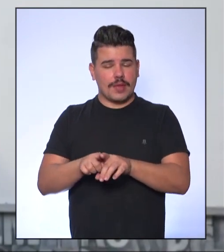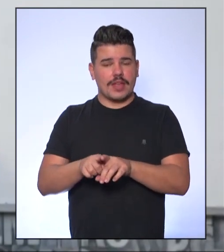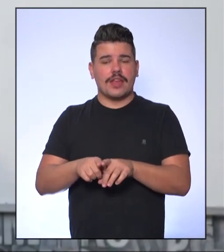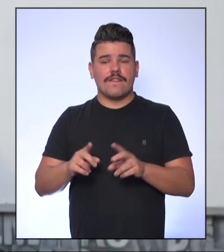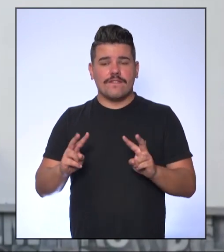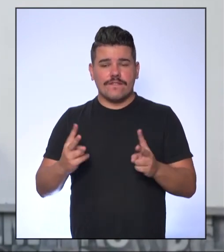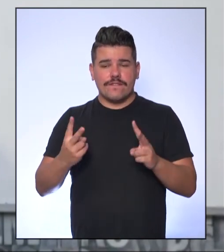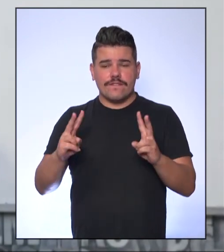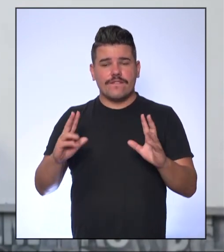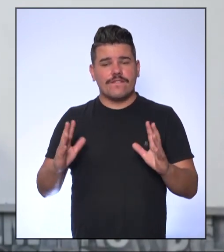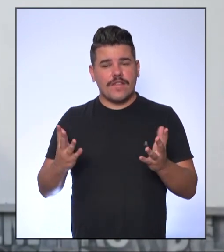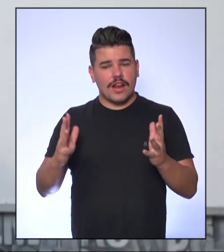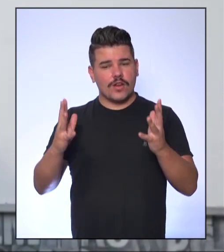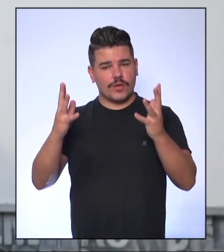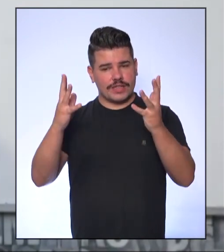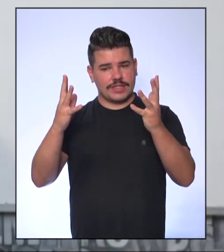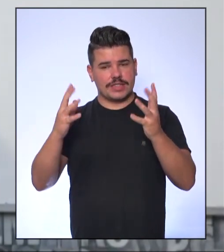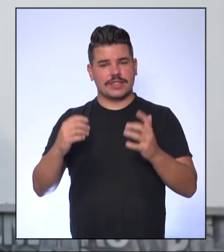valorização